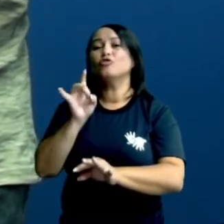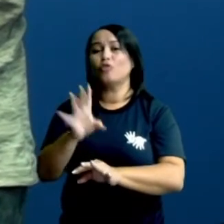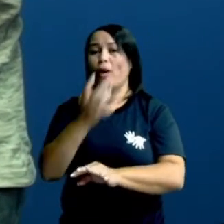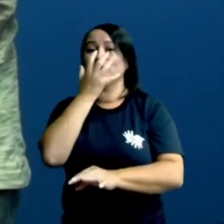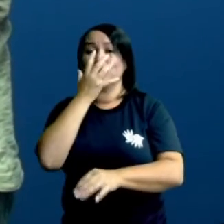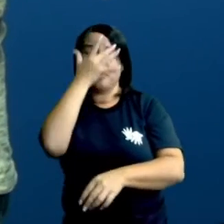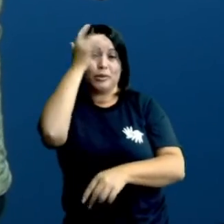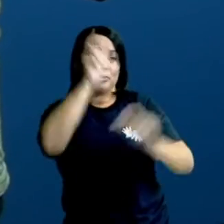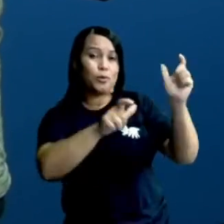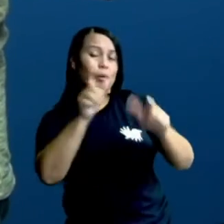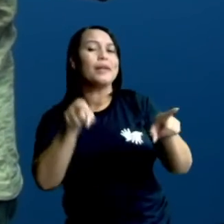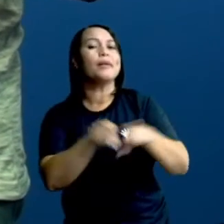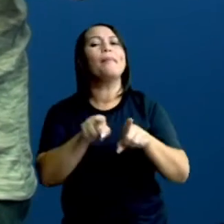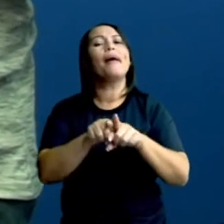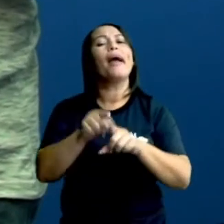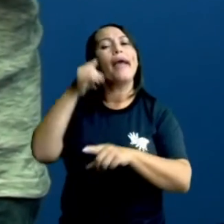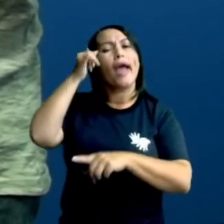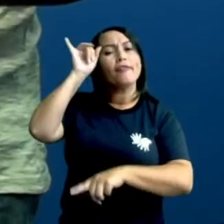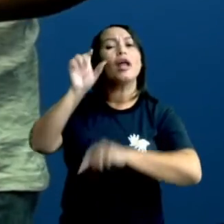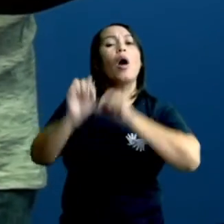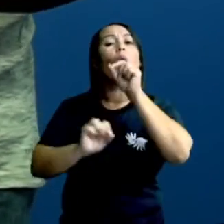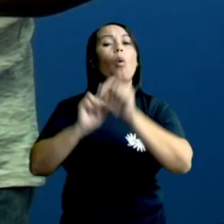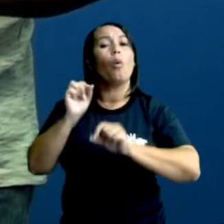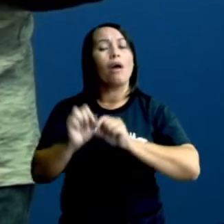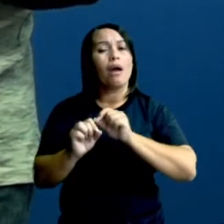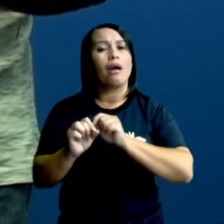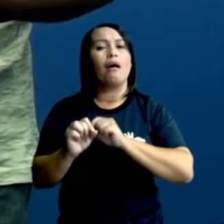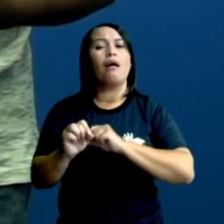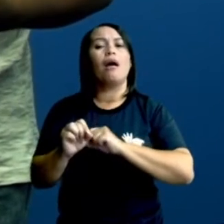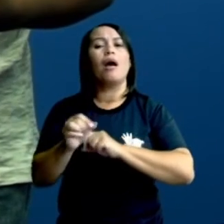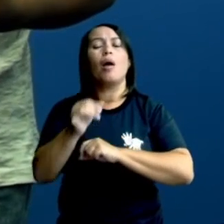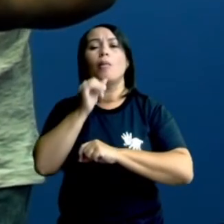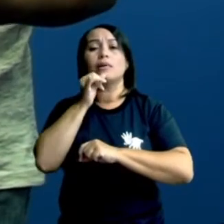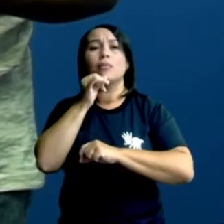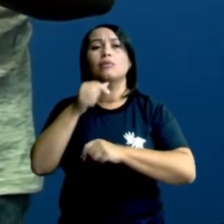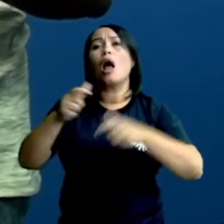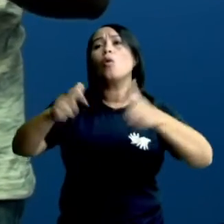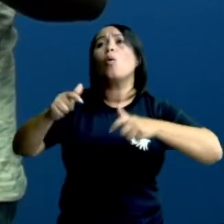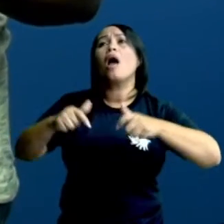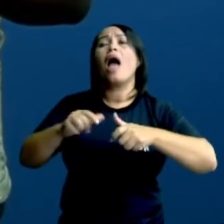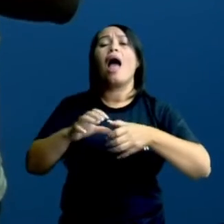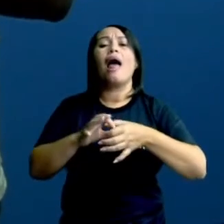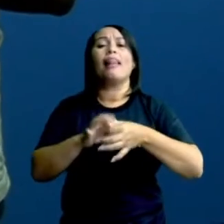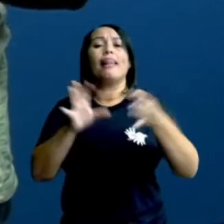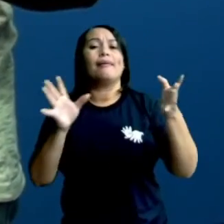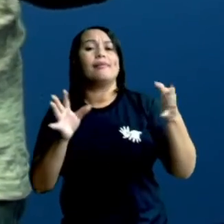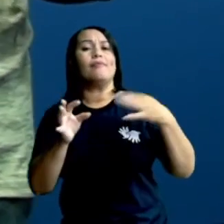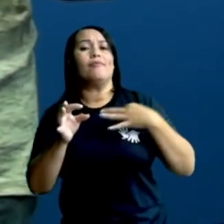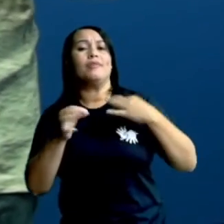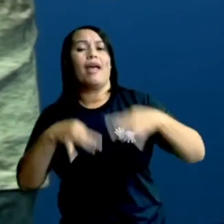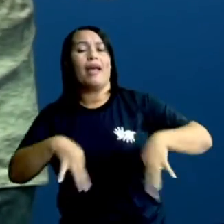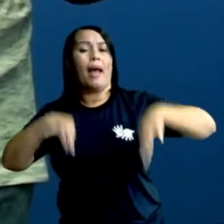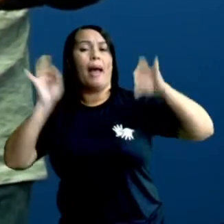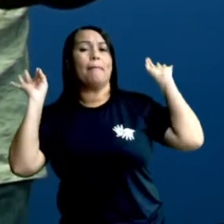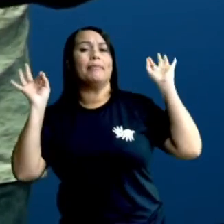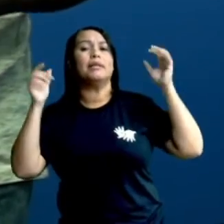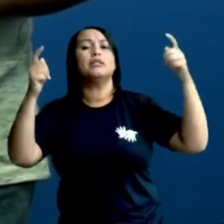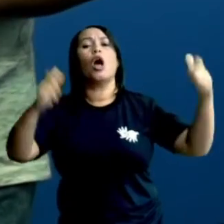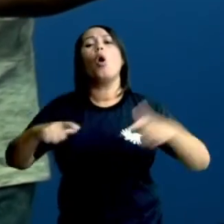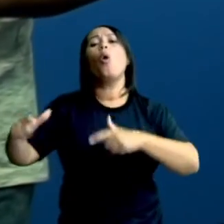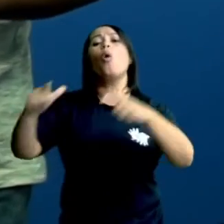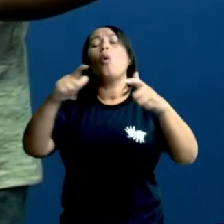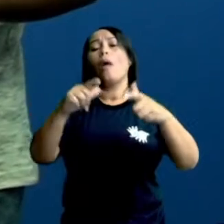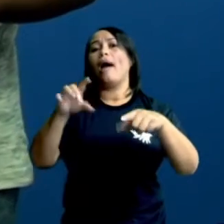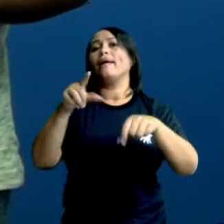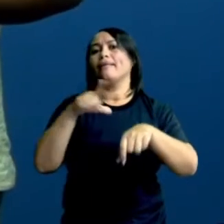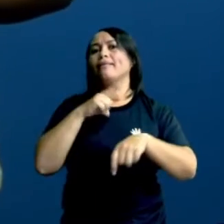evitar estar, por exemplo, em partes livres para o mosquito picar, como, por exemplo, sem camisa, em locais onde haja grande